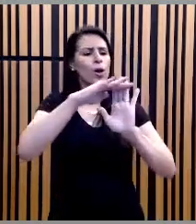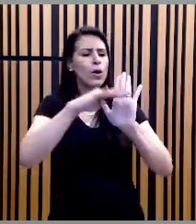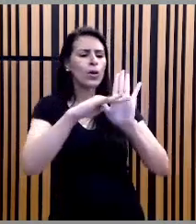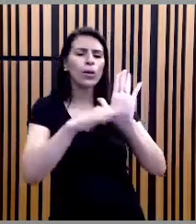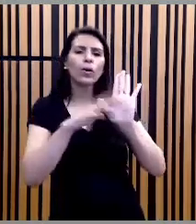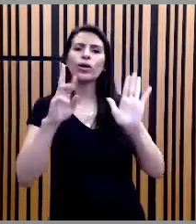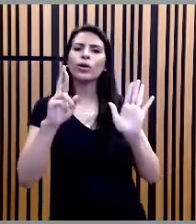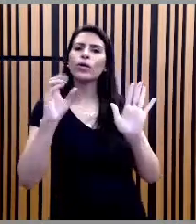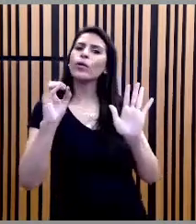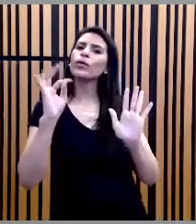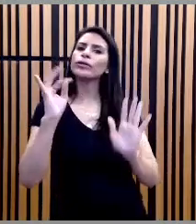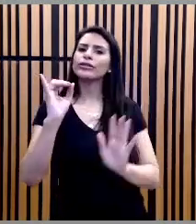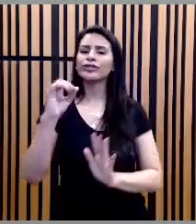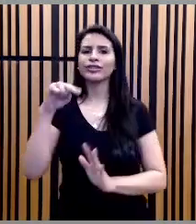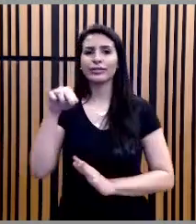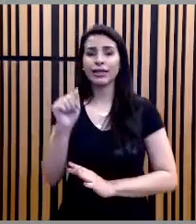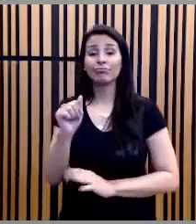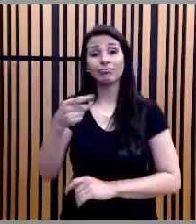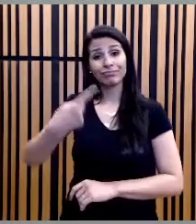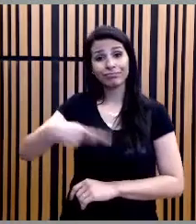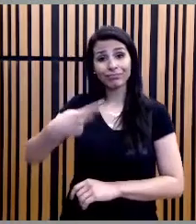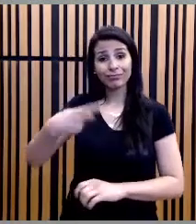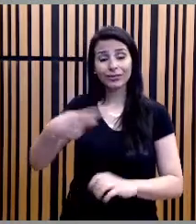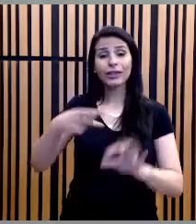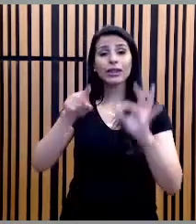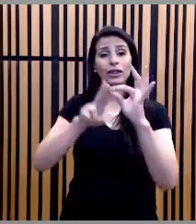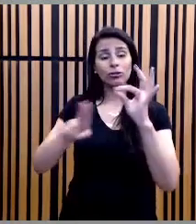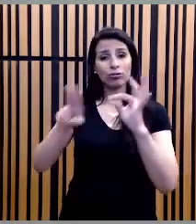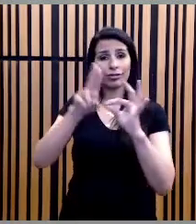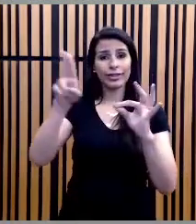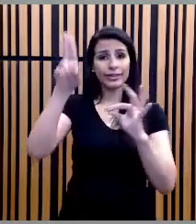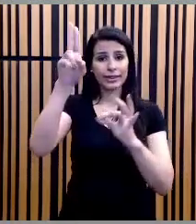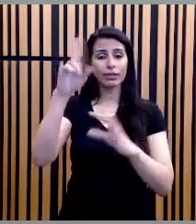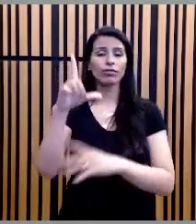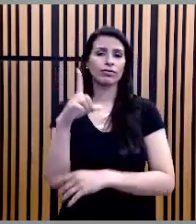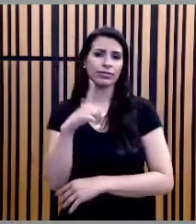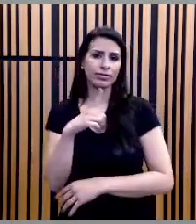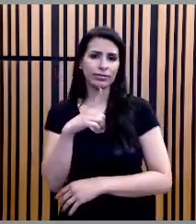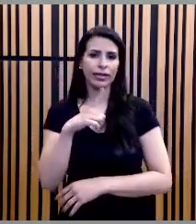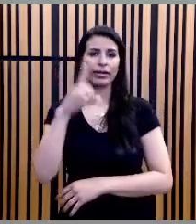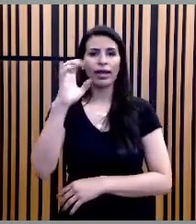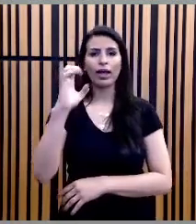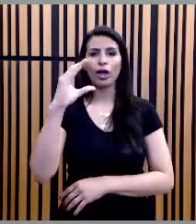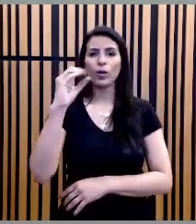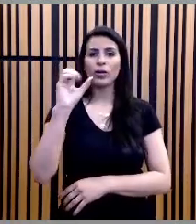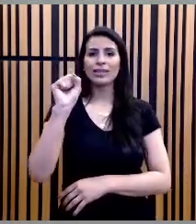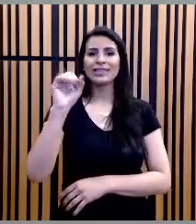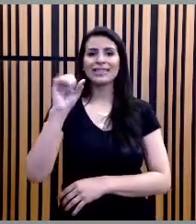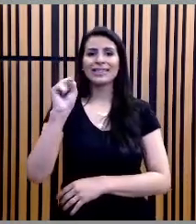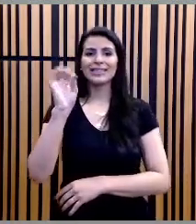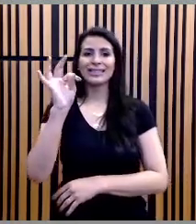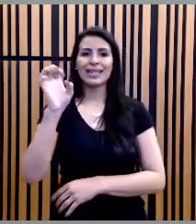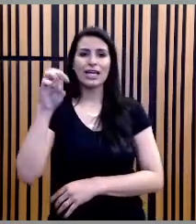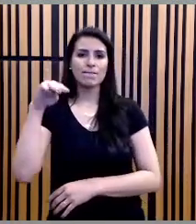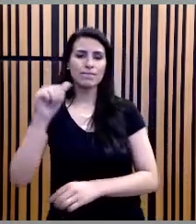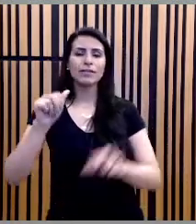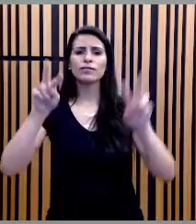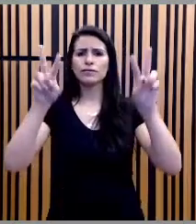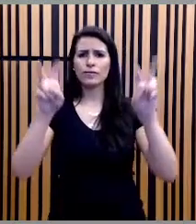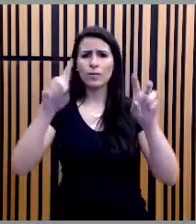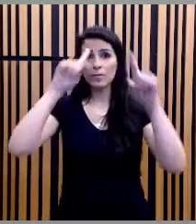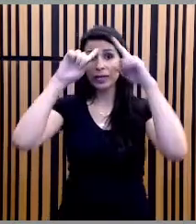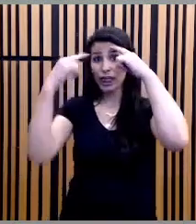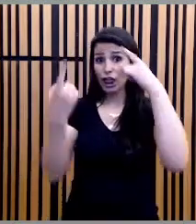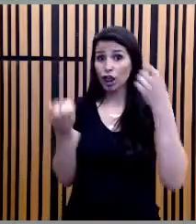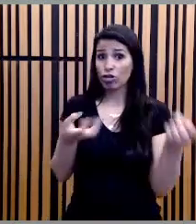ela propicia aí, pessoal, para vocês, um dos poucos ecossistemas aí de inovação, onde vocês têm